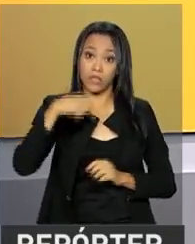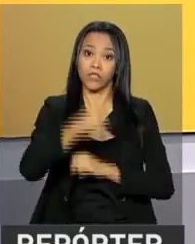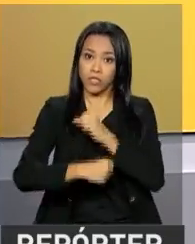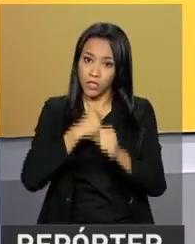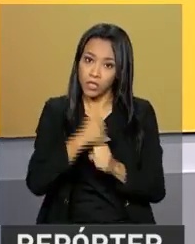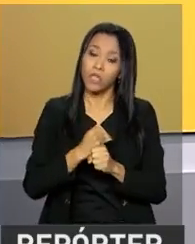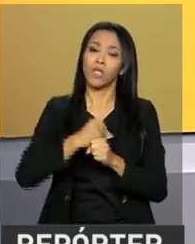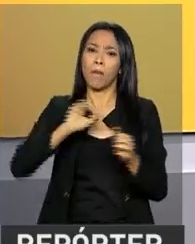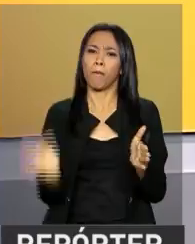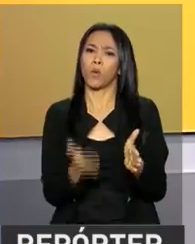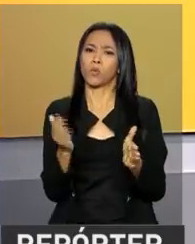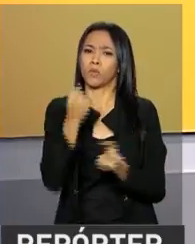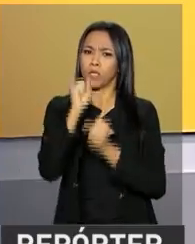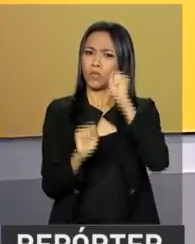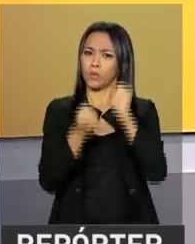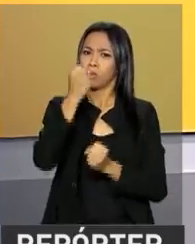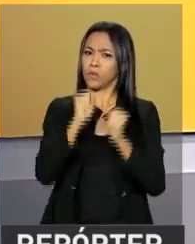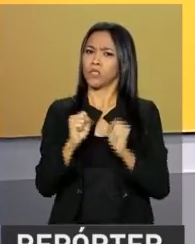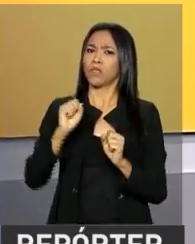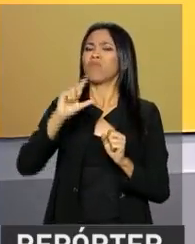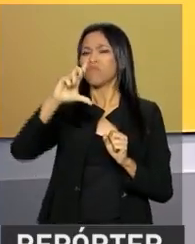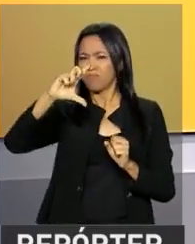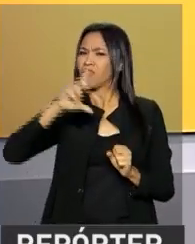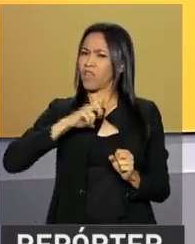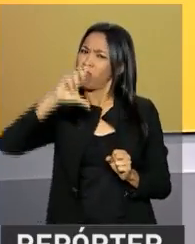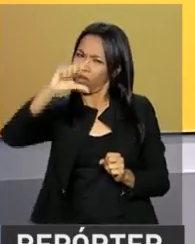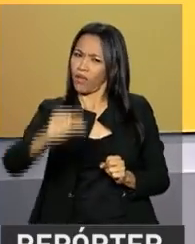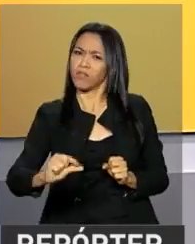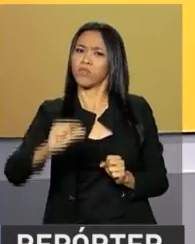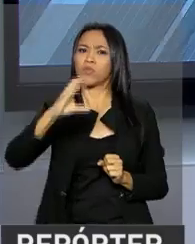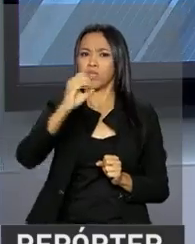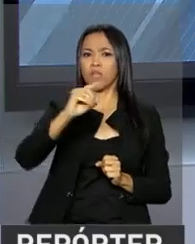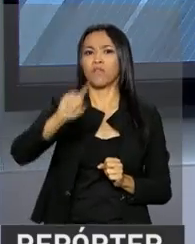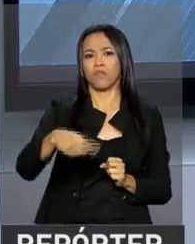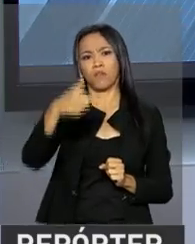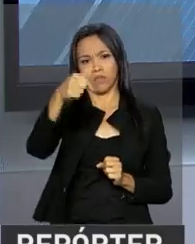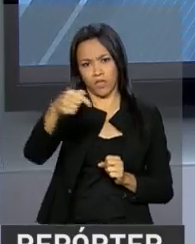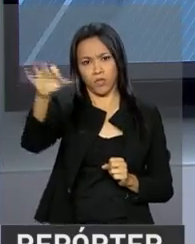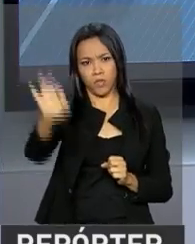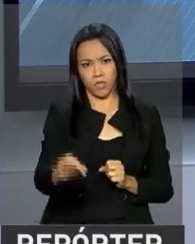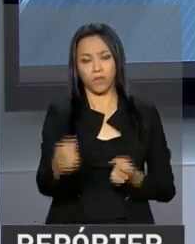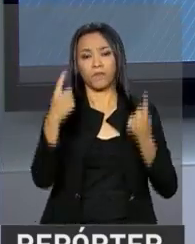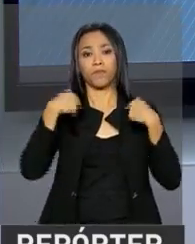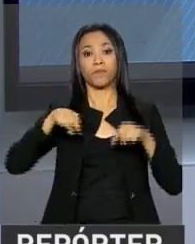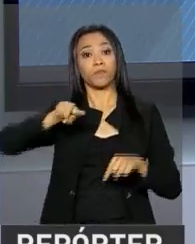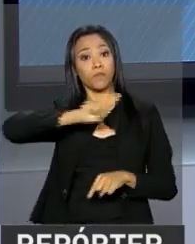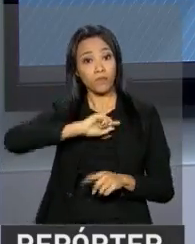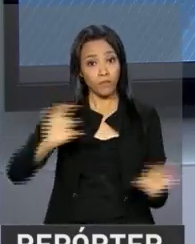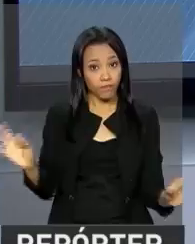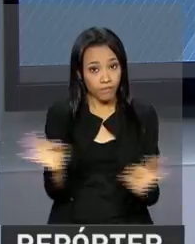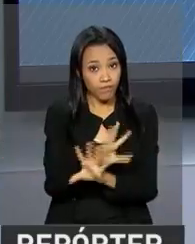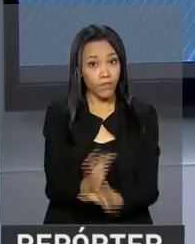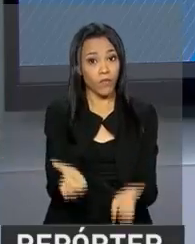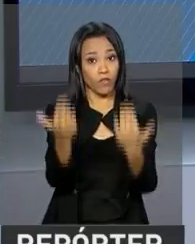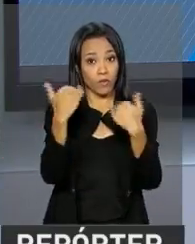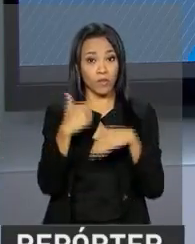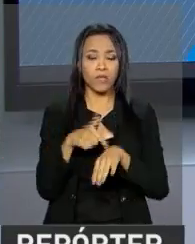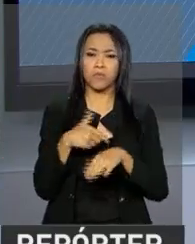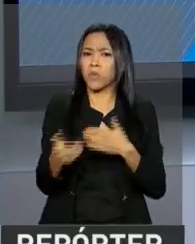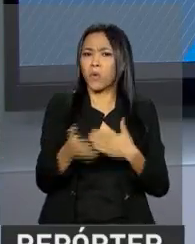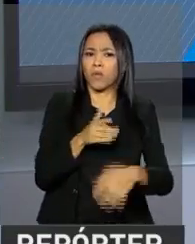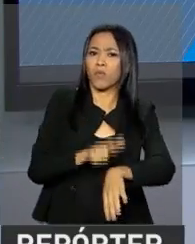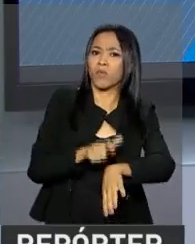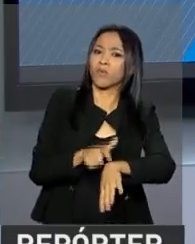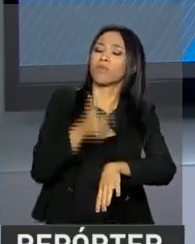produção industrial registra queda de 0,7%. E o repórter NBR fica por aqui. Voltamos a